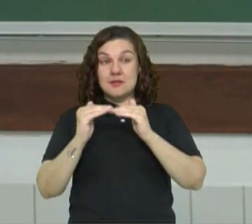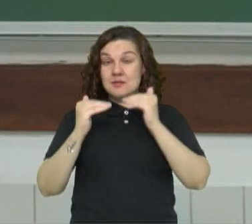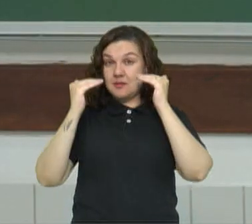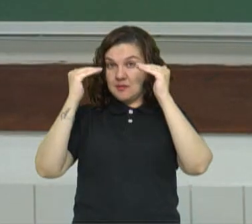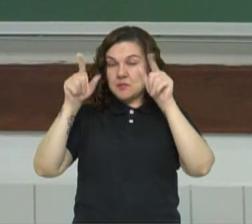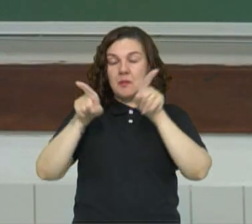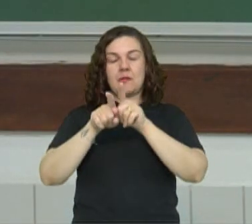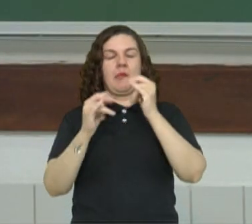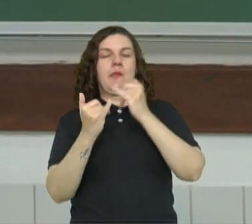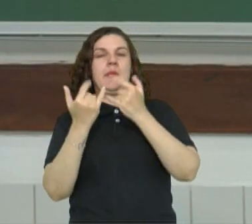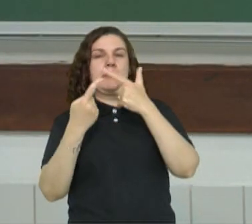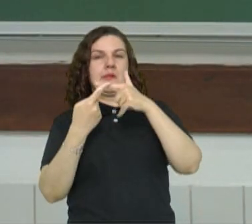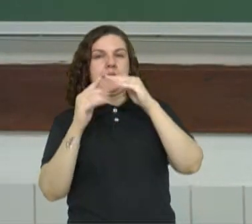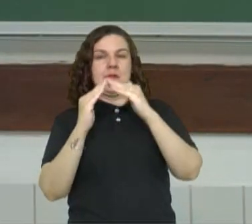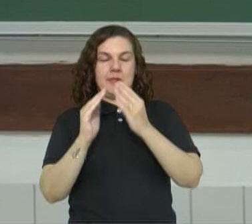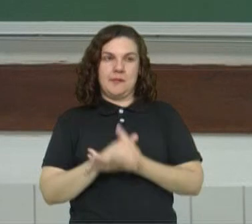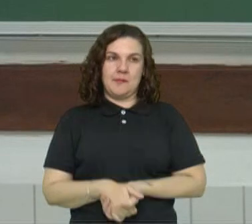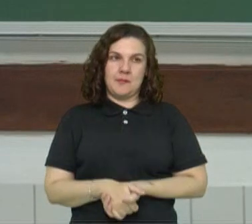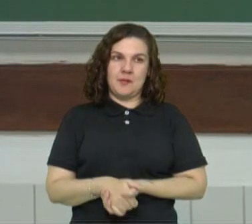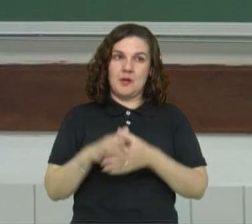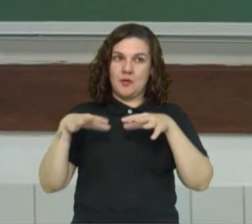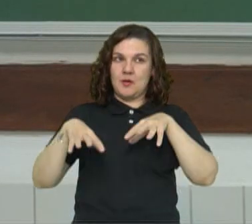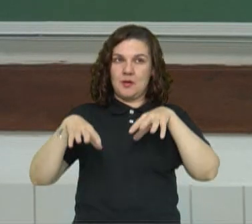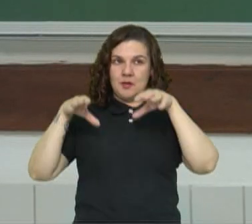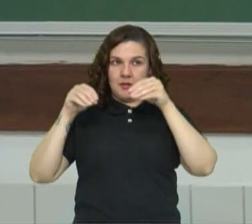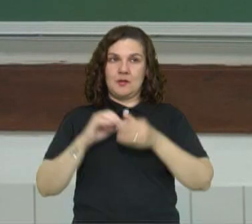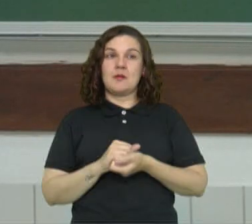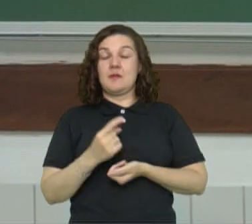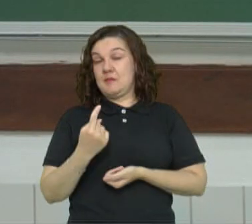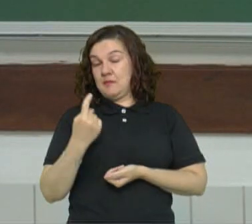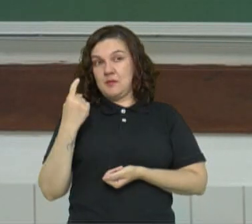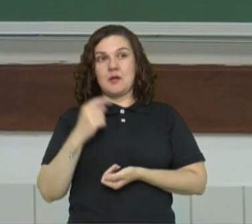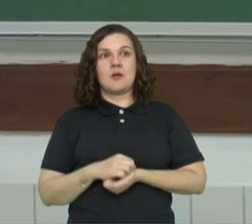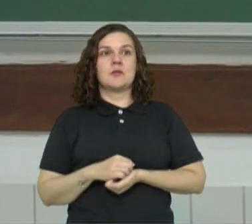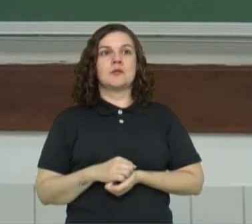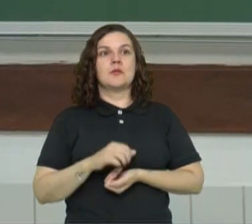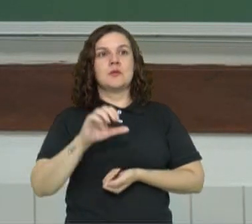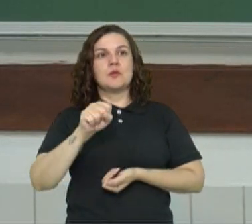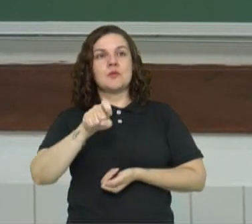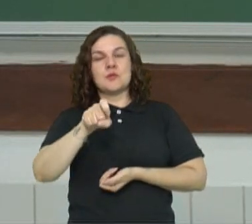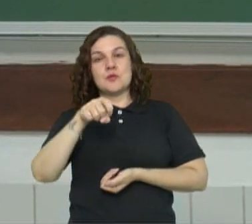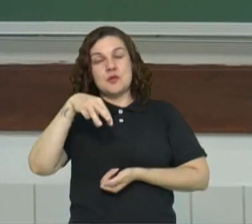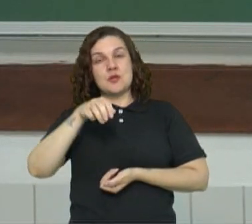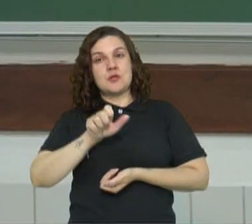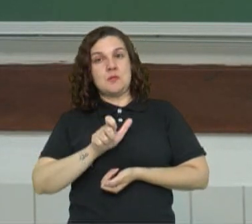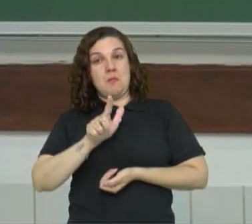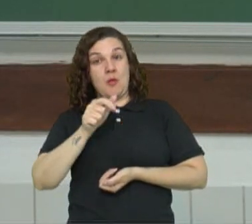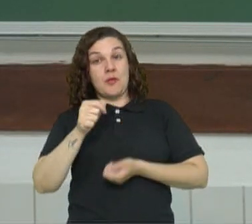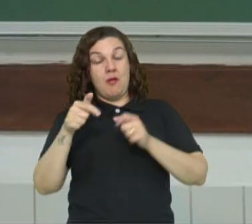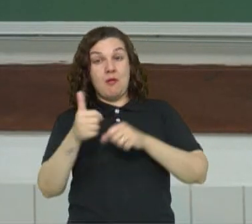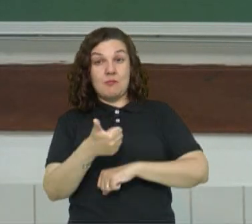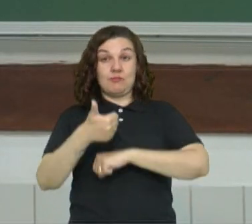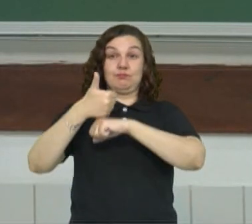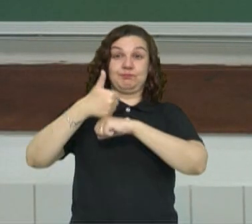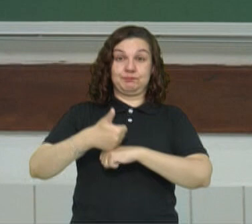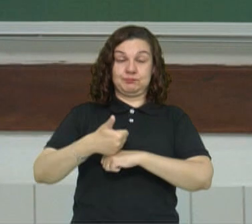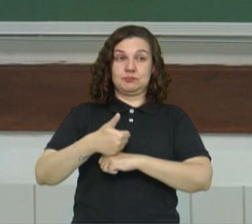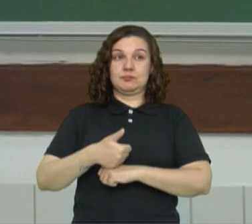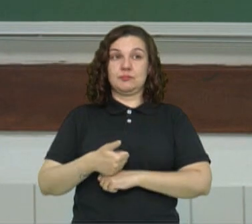cima. Esse aqui é um palácio uxmal, tá? Os palácios eram os governantes que moravam.